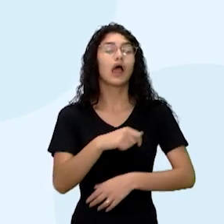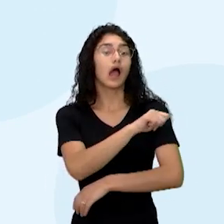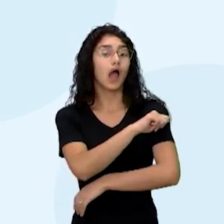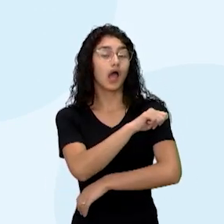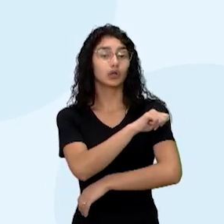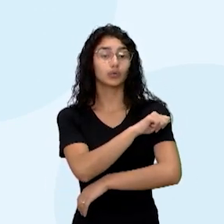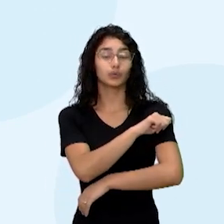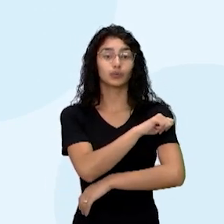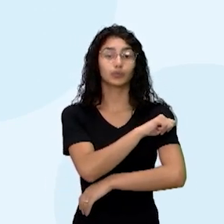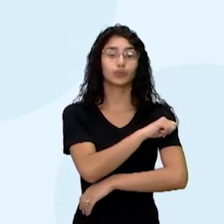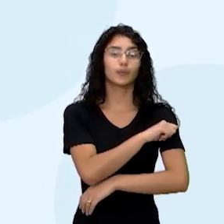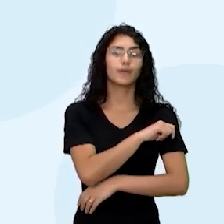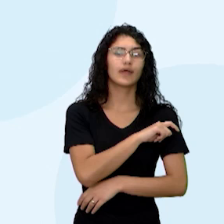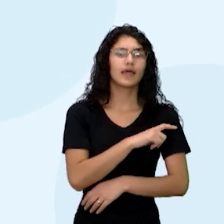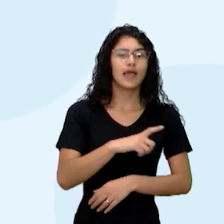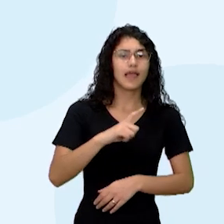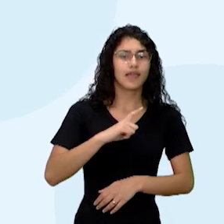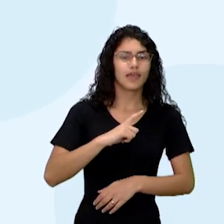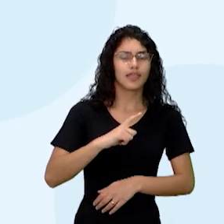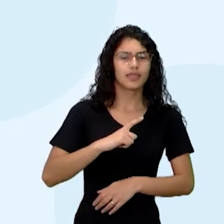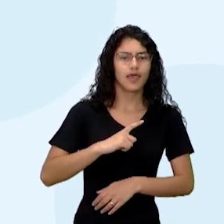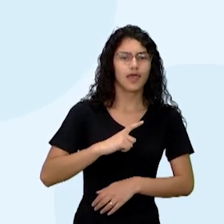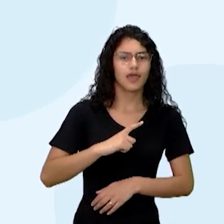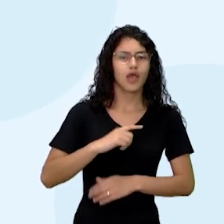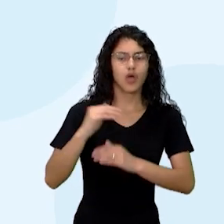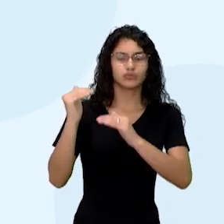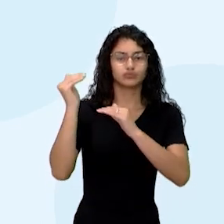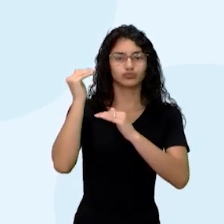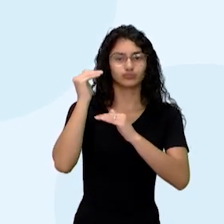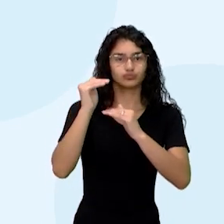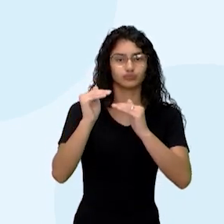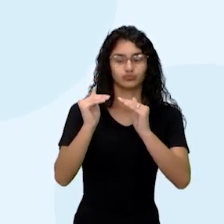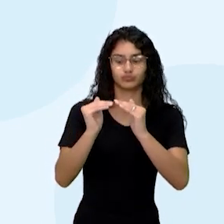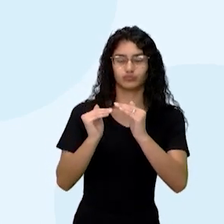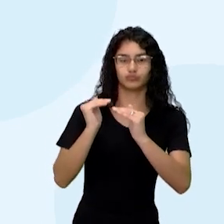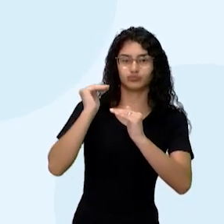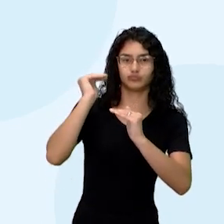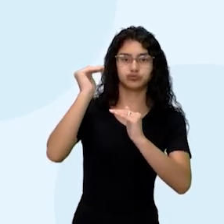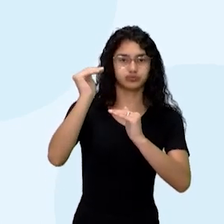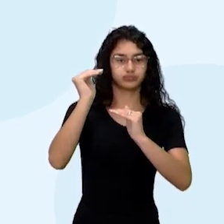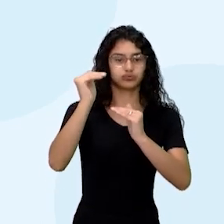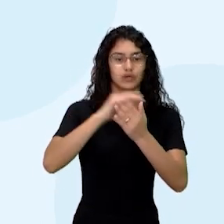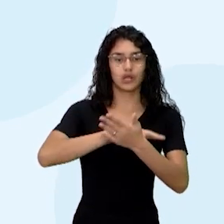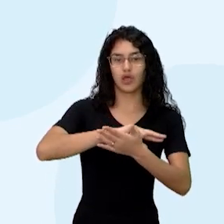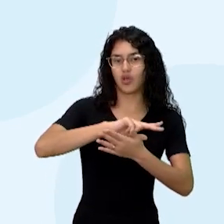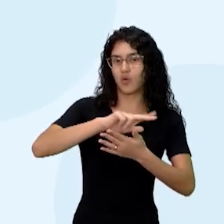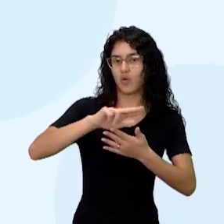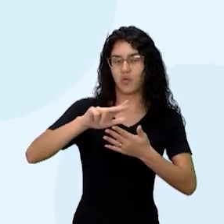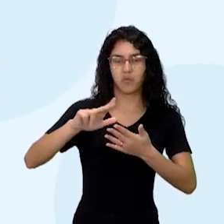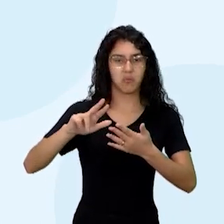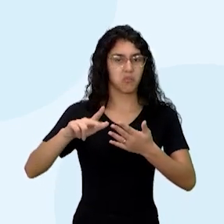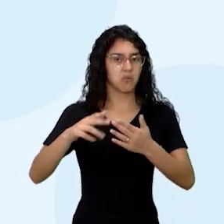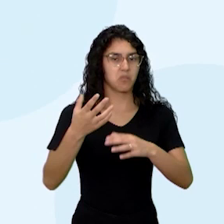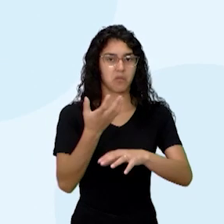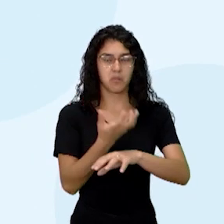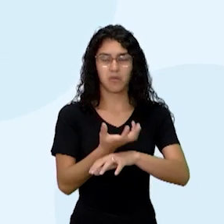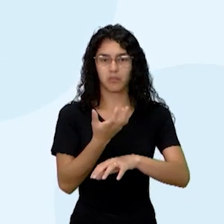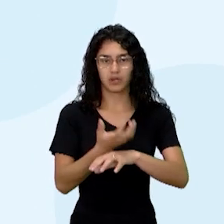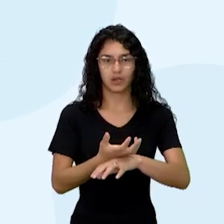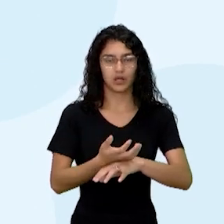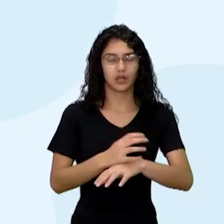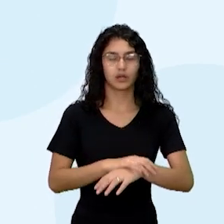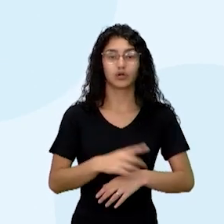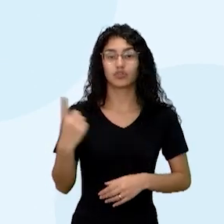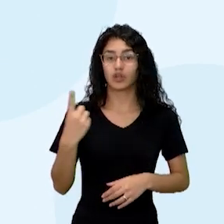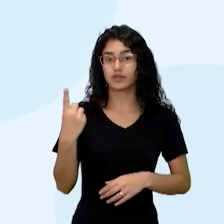que demonstram um potencial elevado em qualquer uma das seguintes áreas, isoladas ou combinadas,